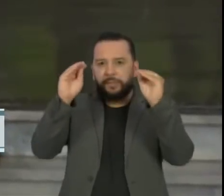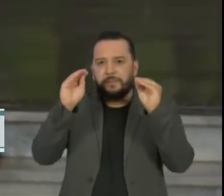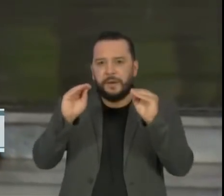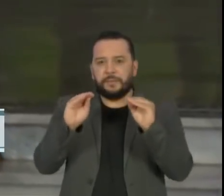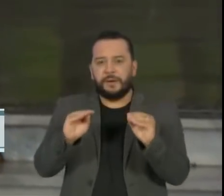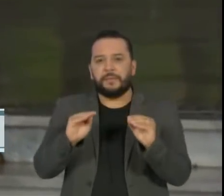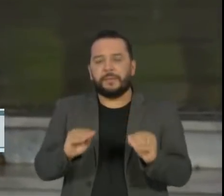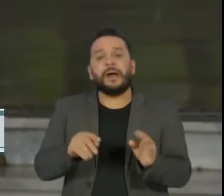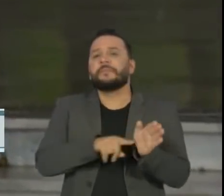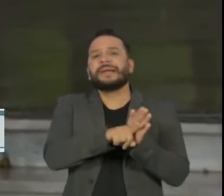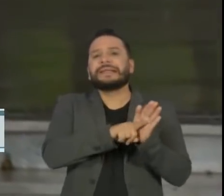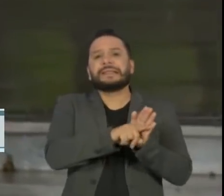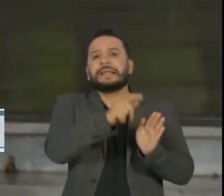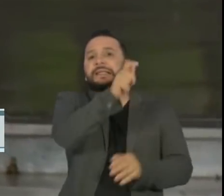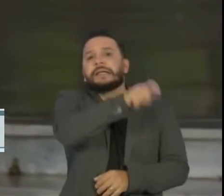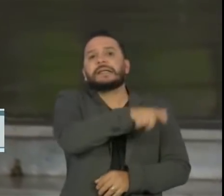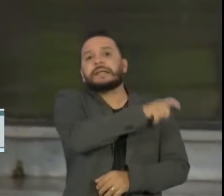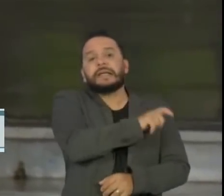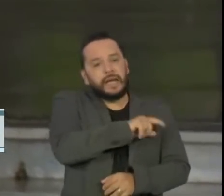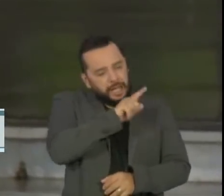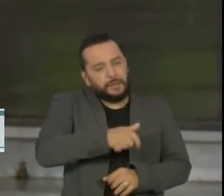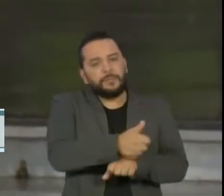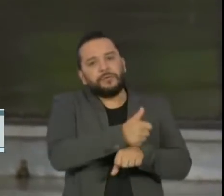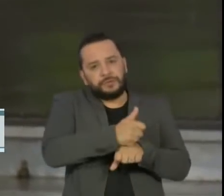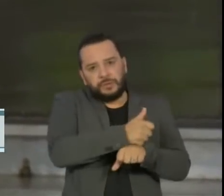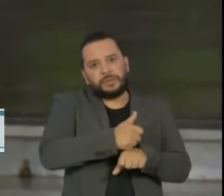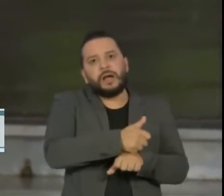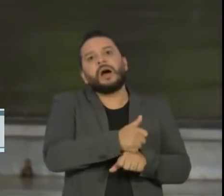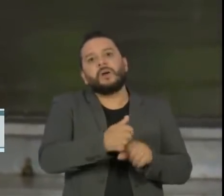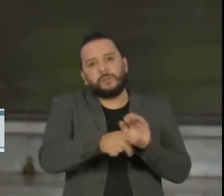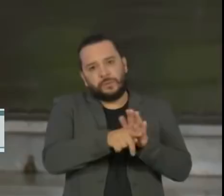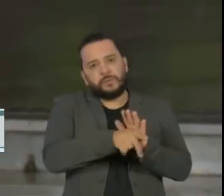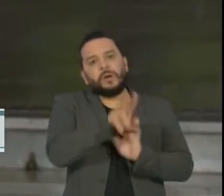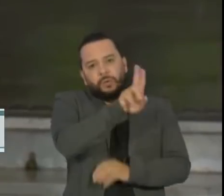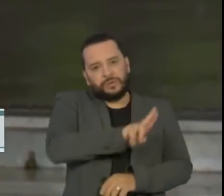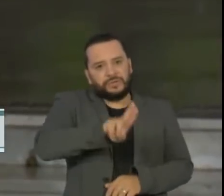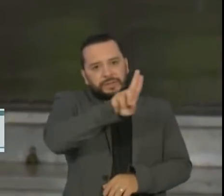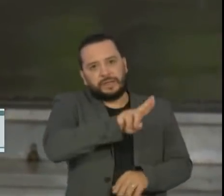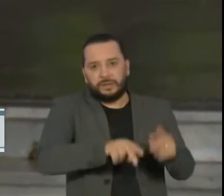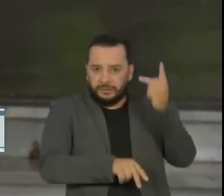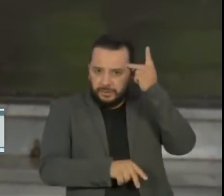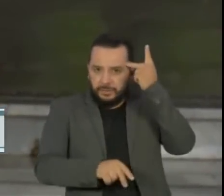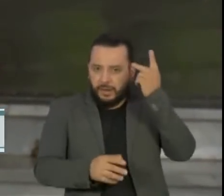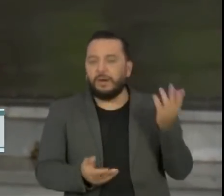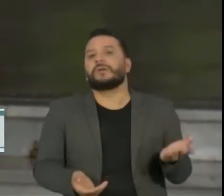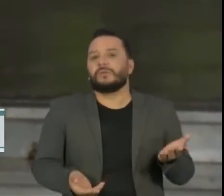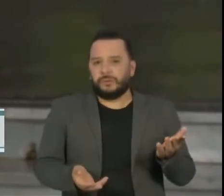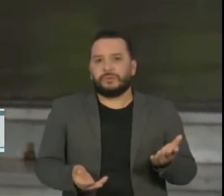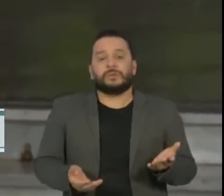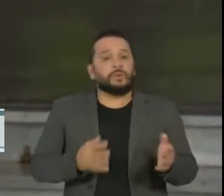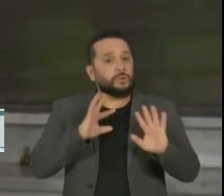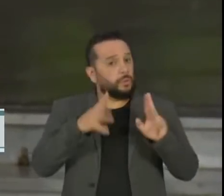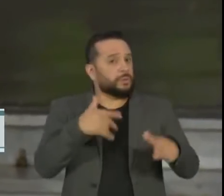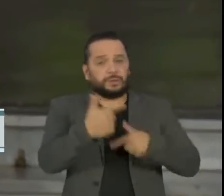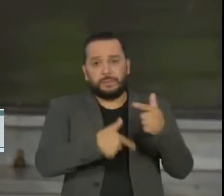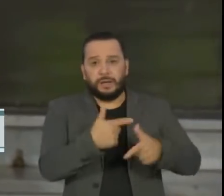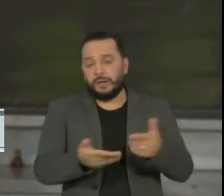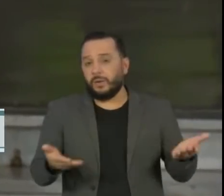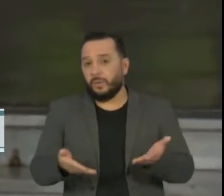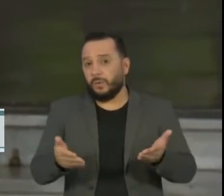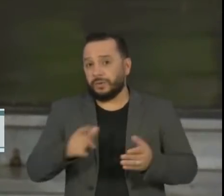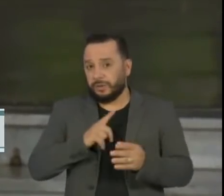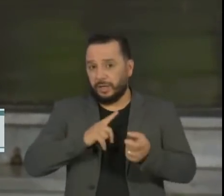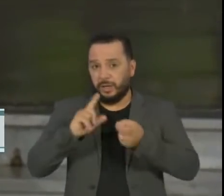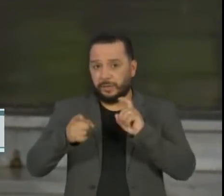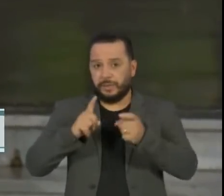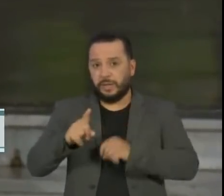pesquisadores das universidades paulistas, então todos eles trabalham entre si. Hoje mesmo nós temos, eu e o Dr. Carlos, uma reunião